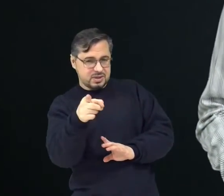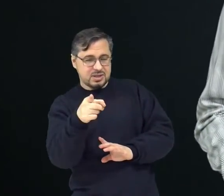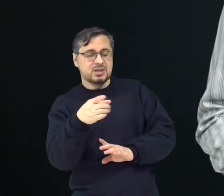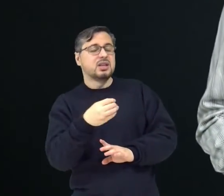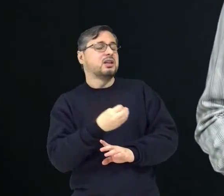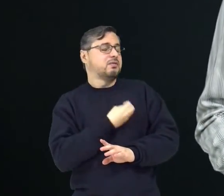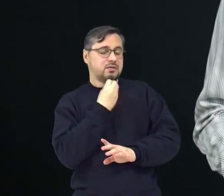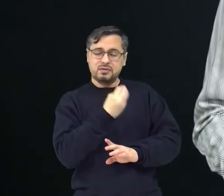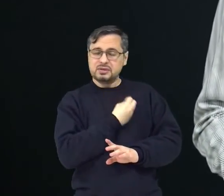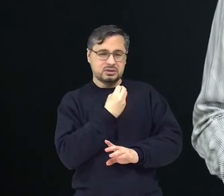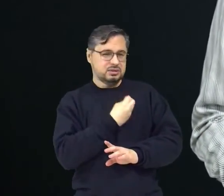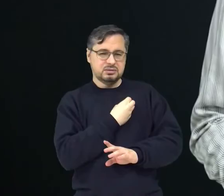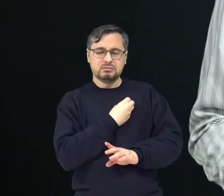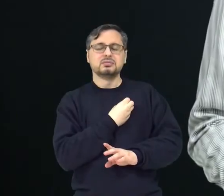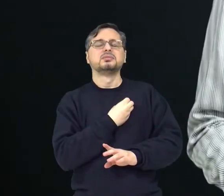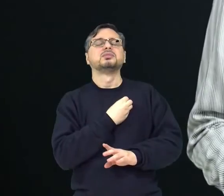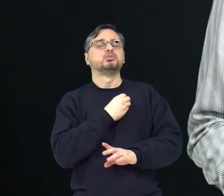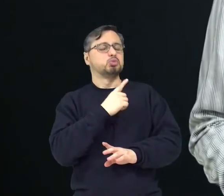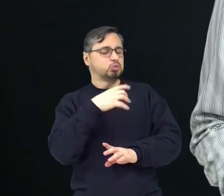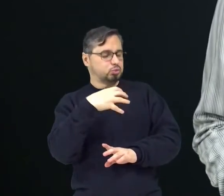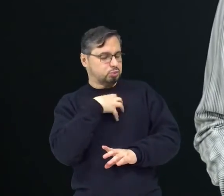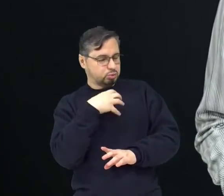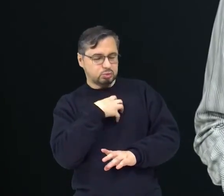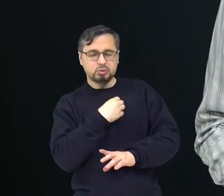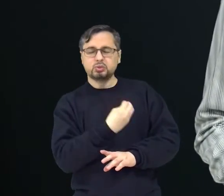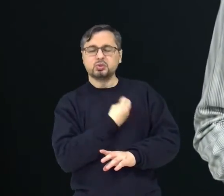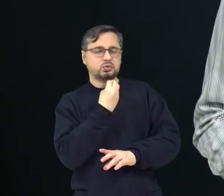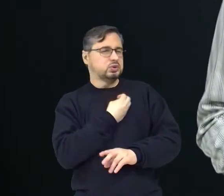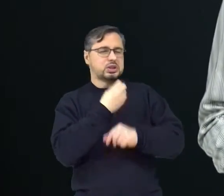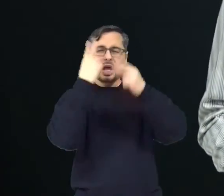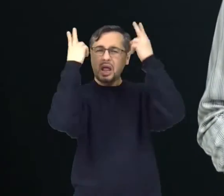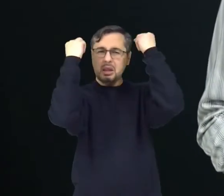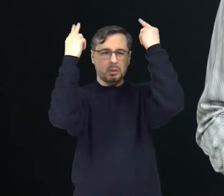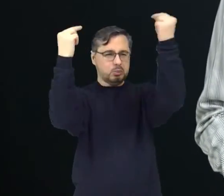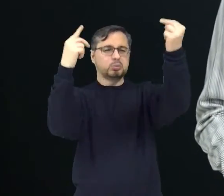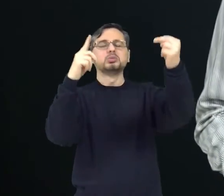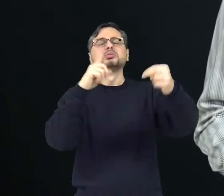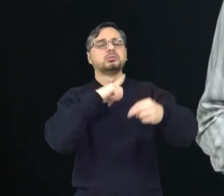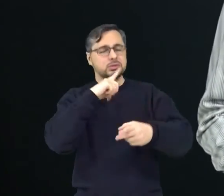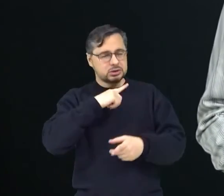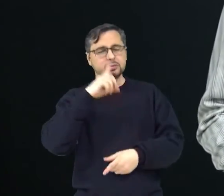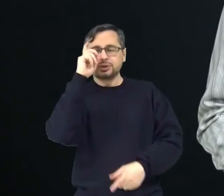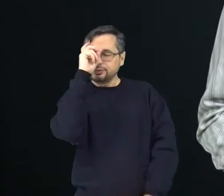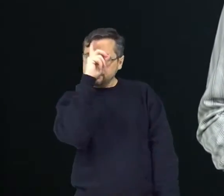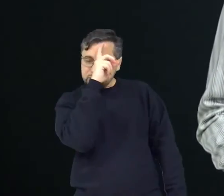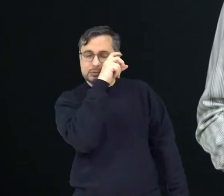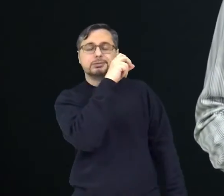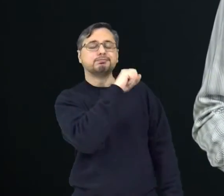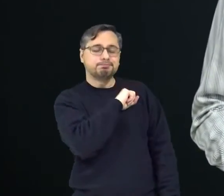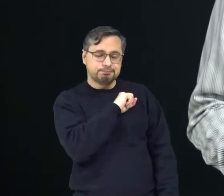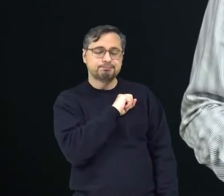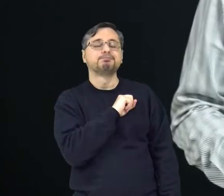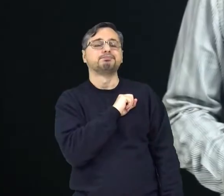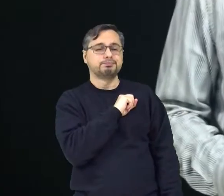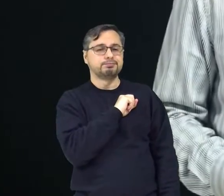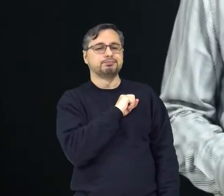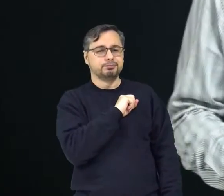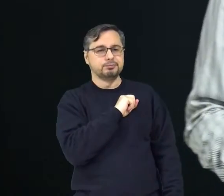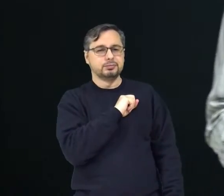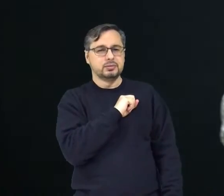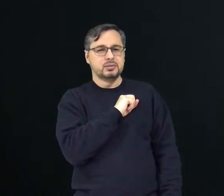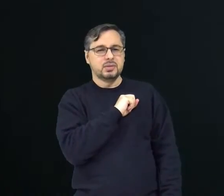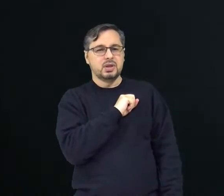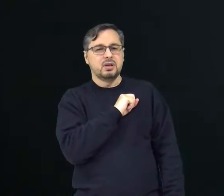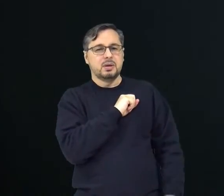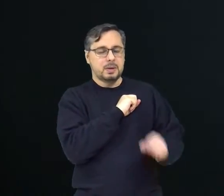da vida, nas circunstâncias naturais da vida, nós teríamos dificuldades. Preste atenção que